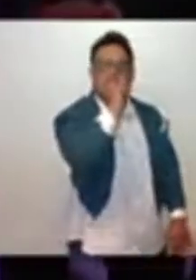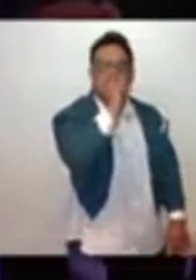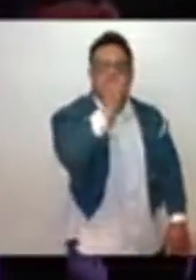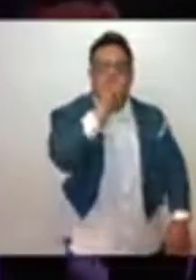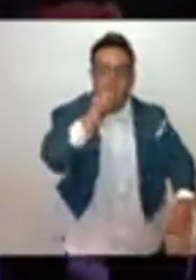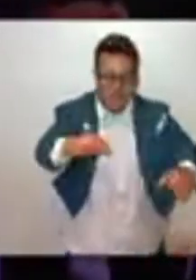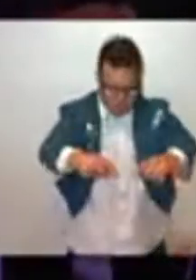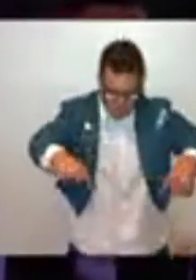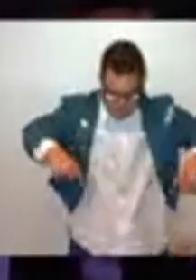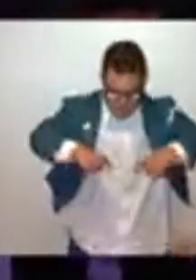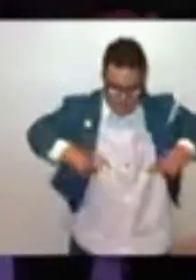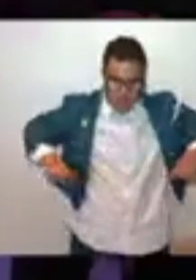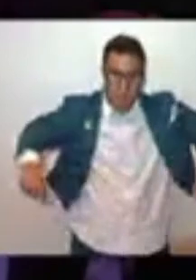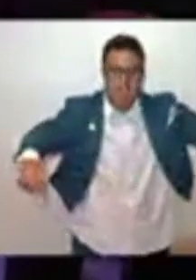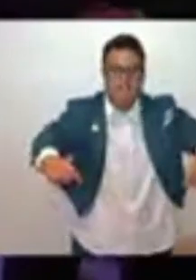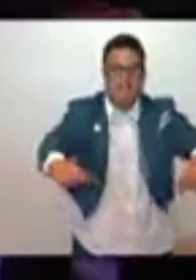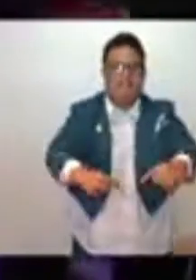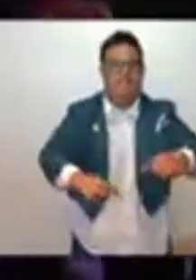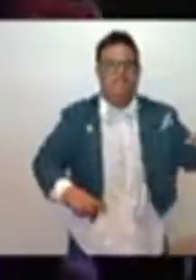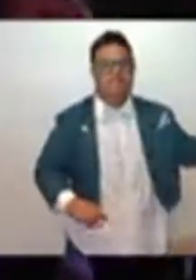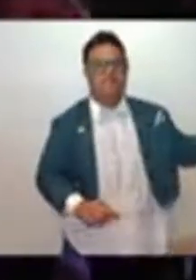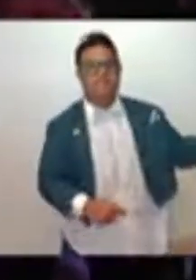E aí